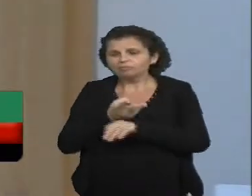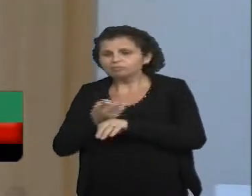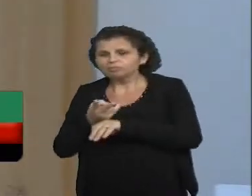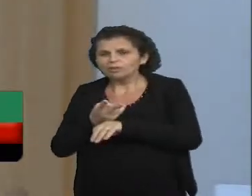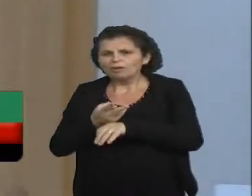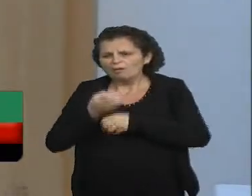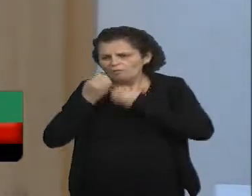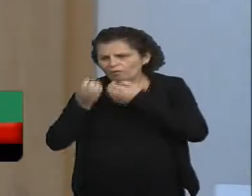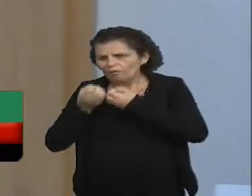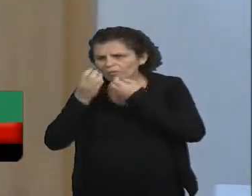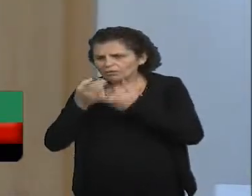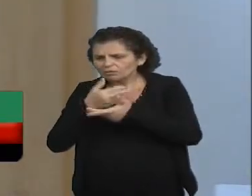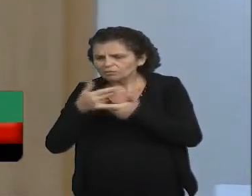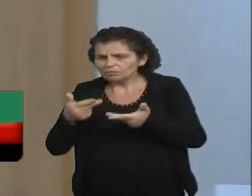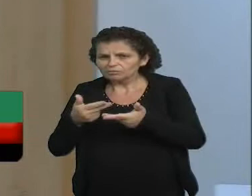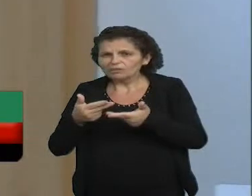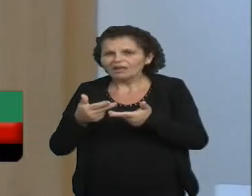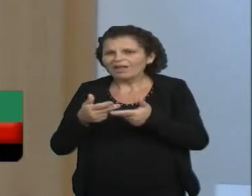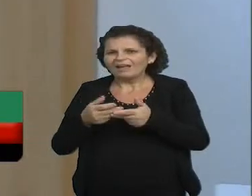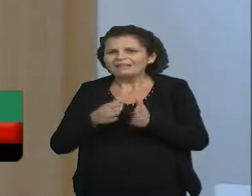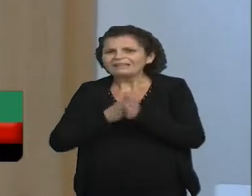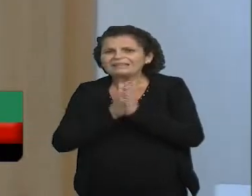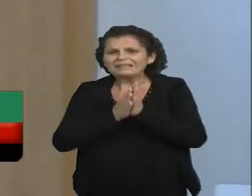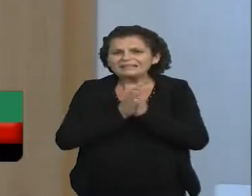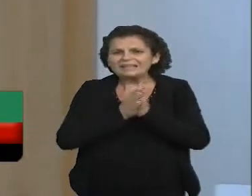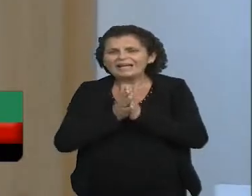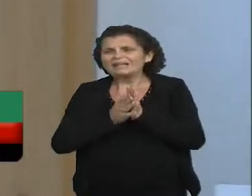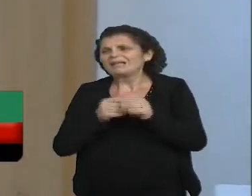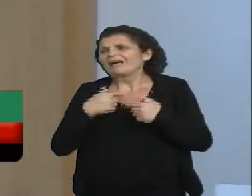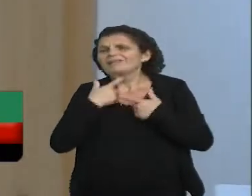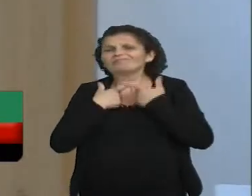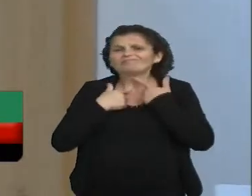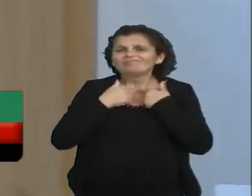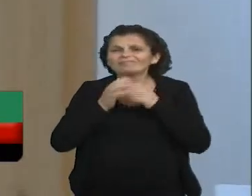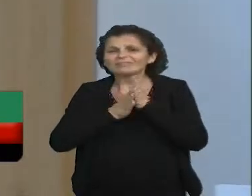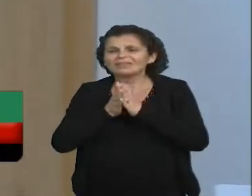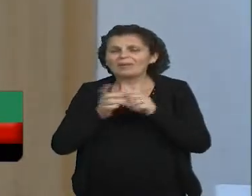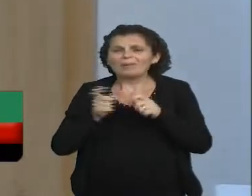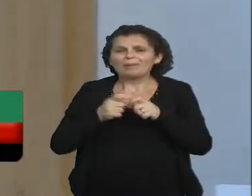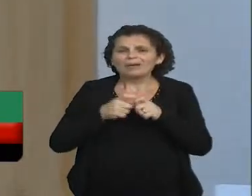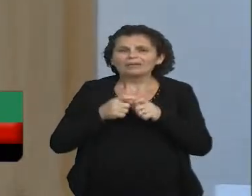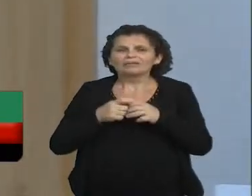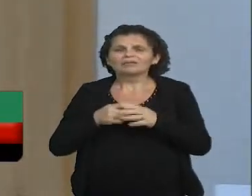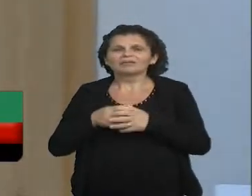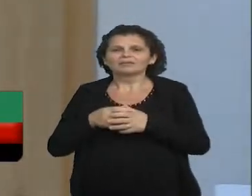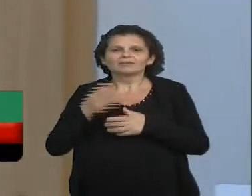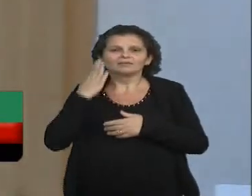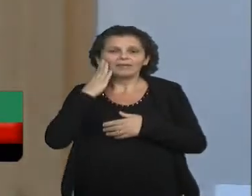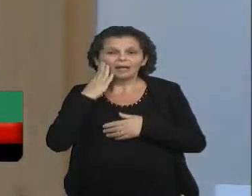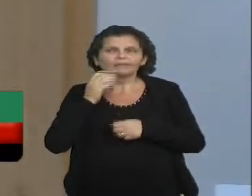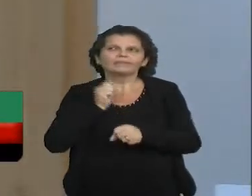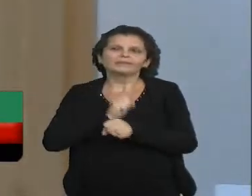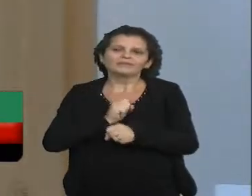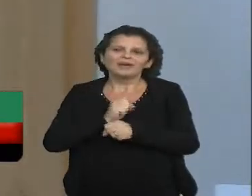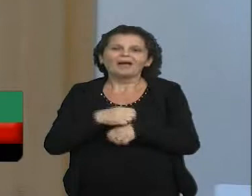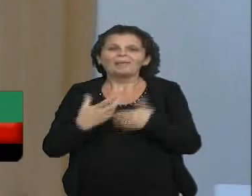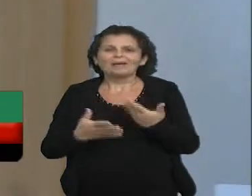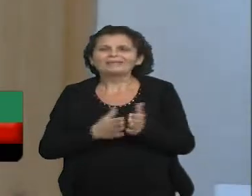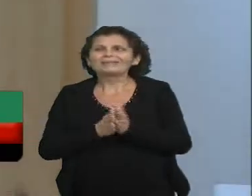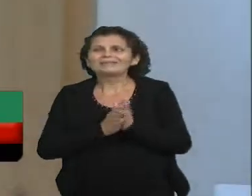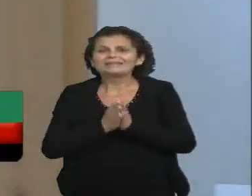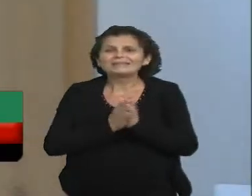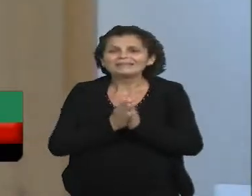só informação de algum parente, porque, às vezes, na ansiedade, não quer aguardar o médico passar, porque a gente sabe que tem que esperar. Às vezes,